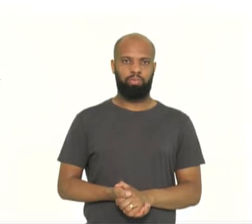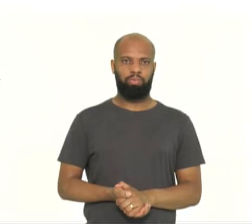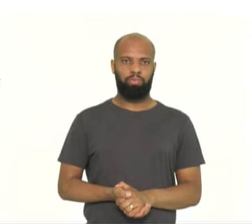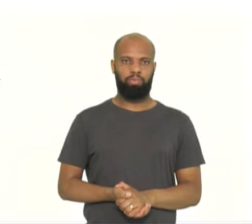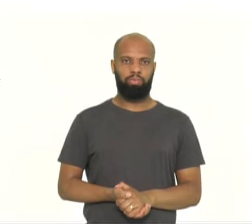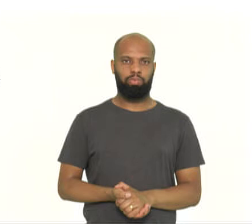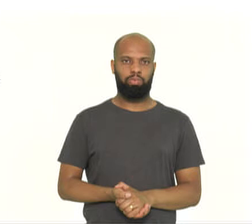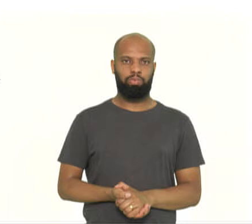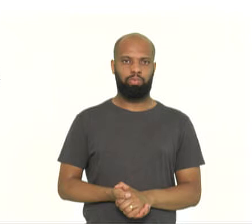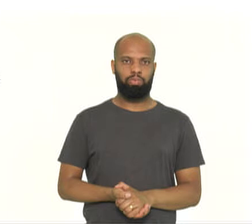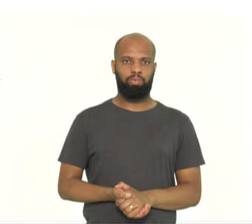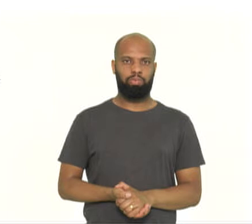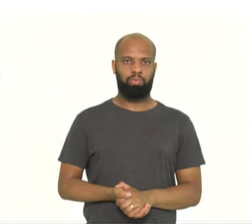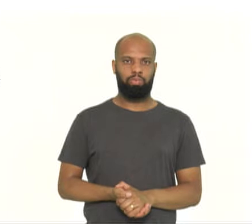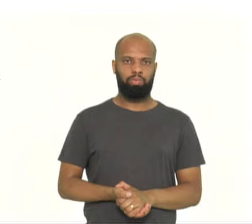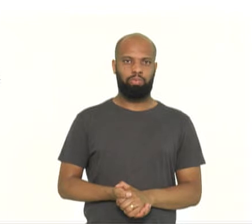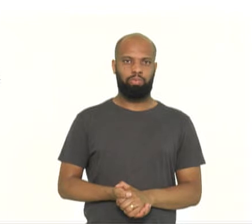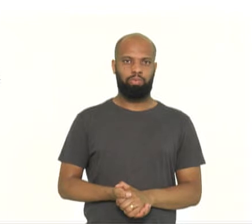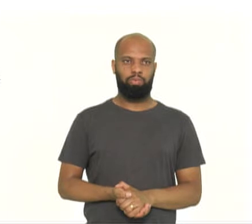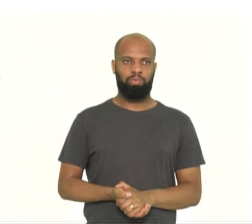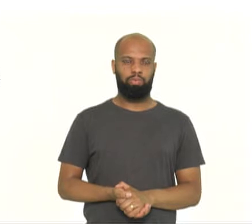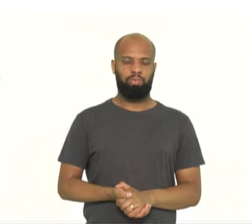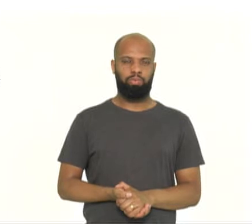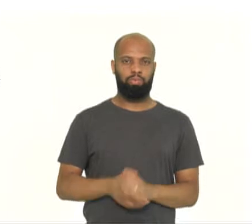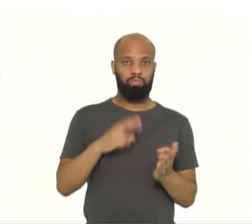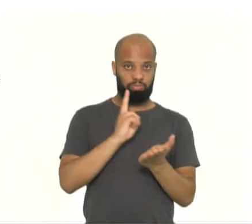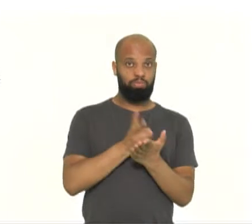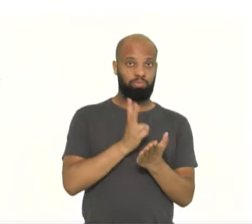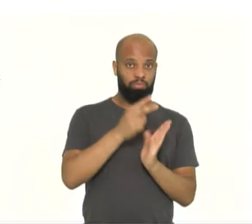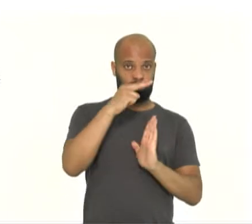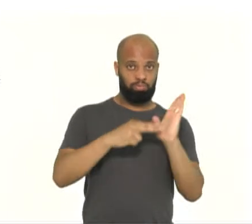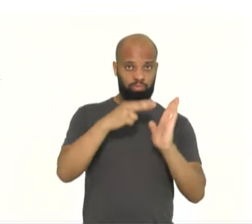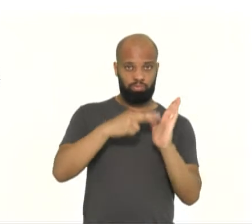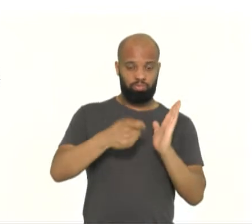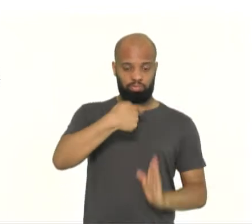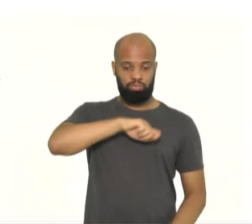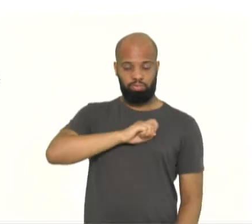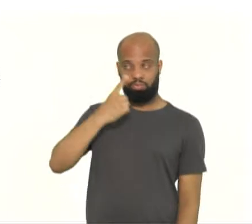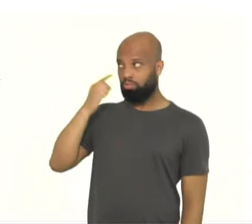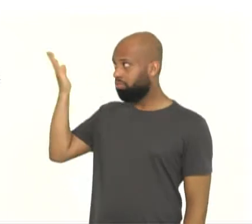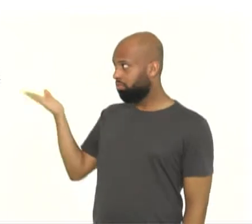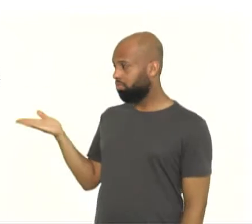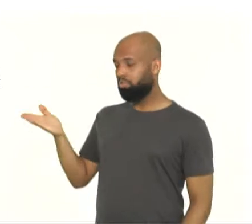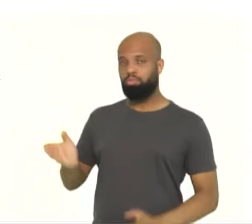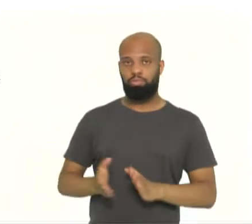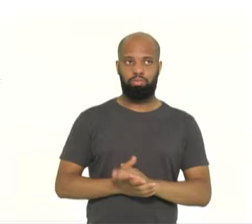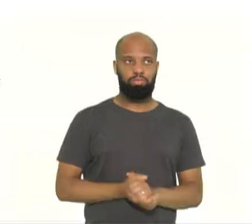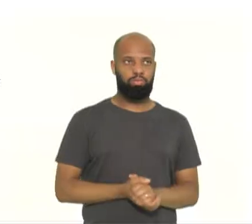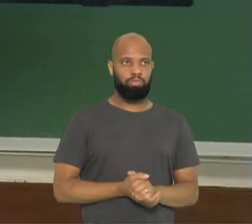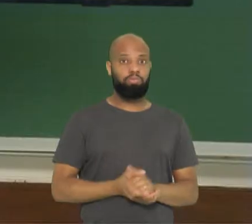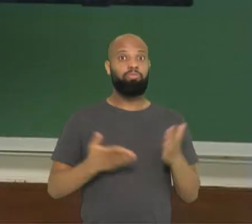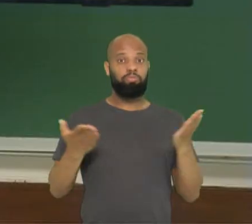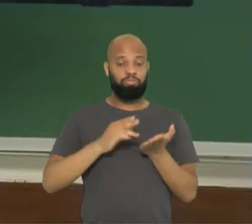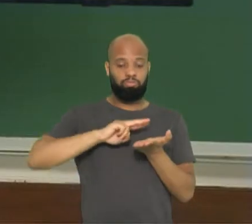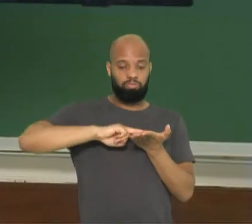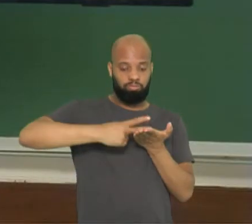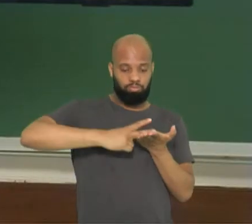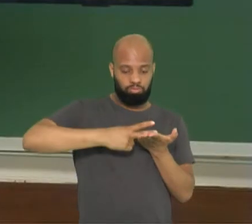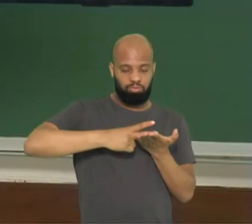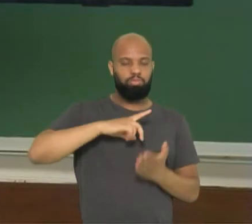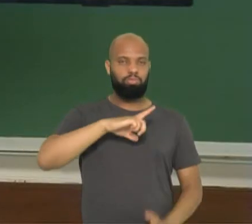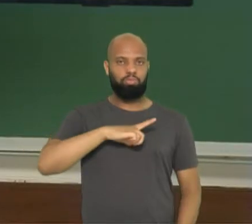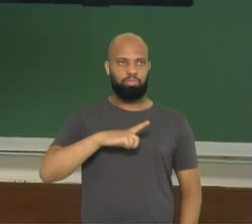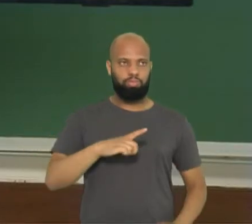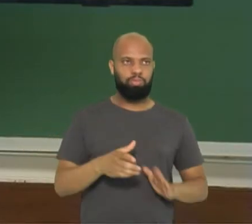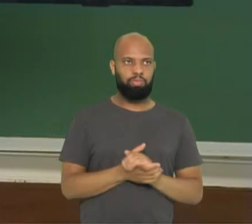corpo que nos duele, doler vai sempre conjugado em terceira persona. Então, eu vou traduzir essa partezinha aqui